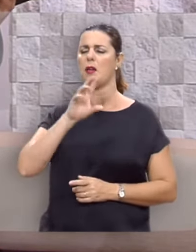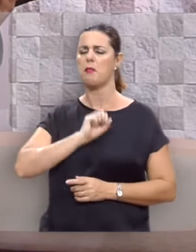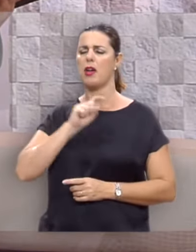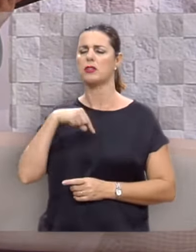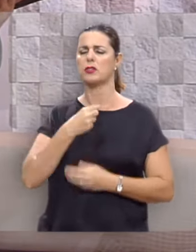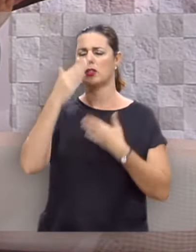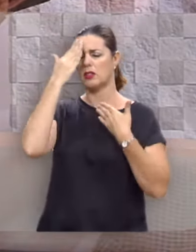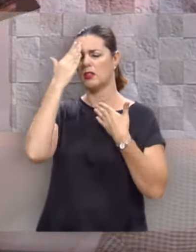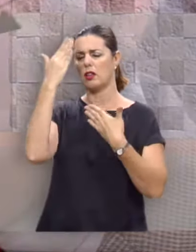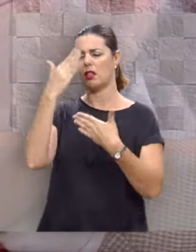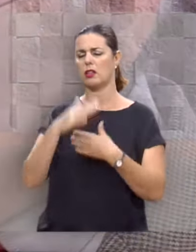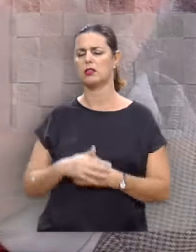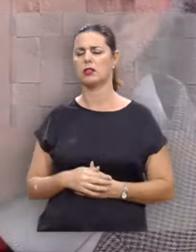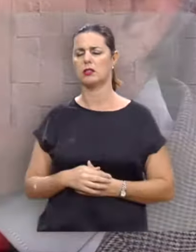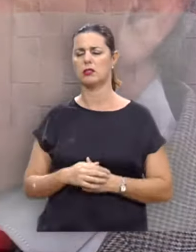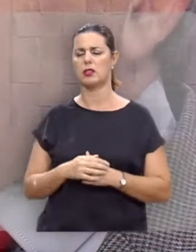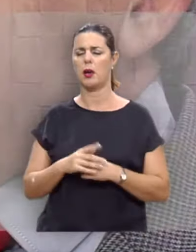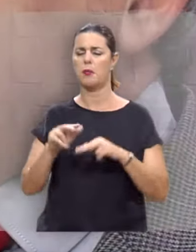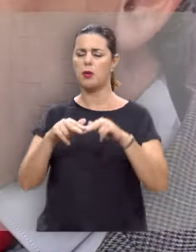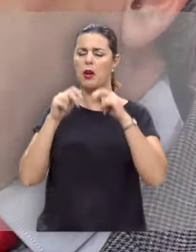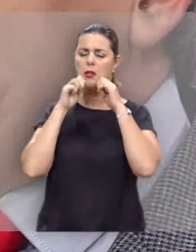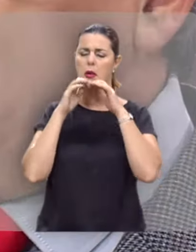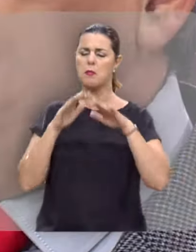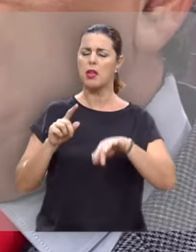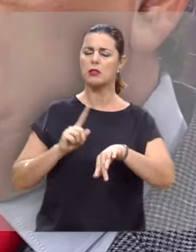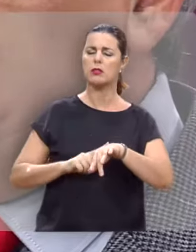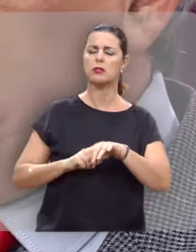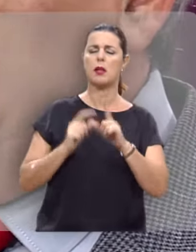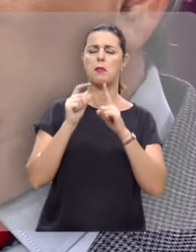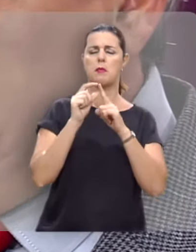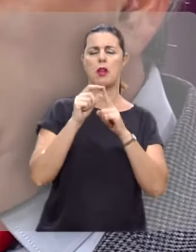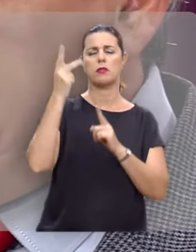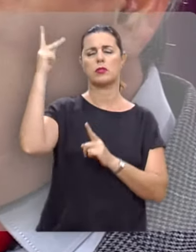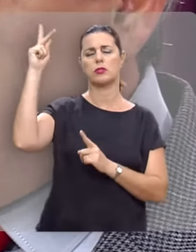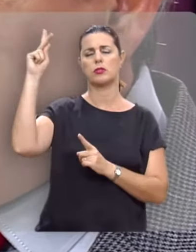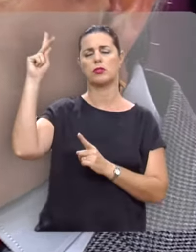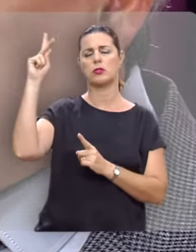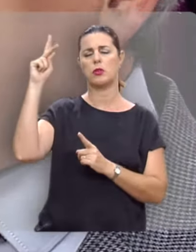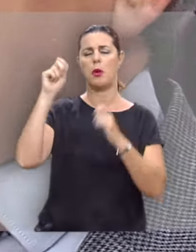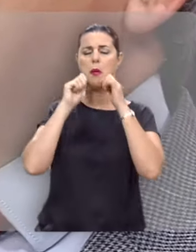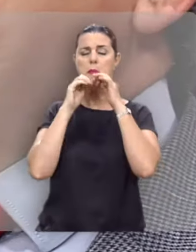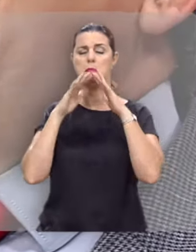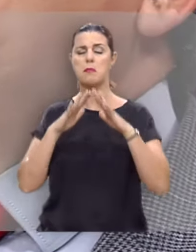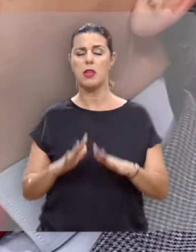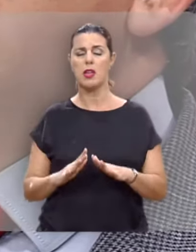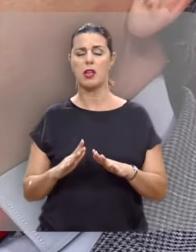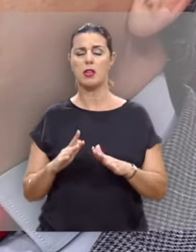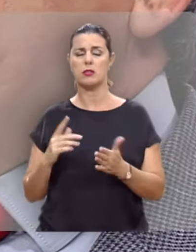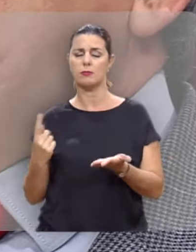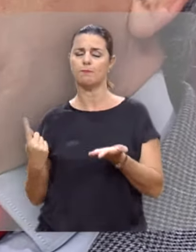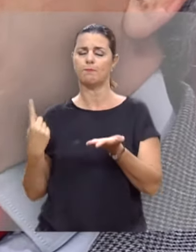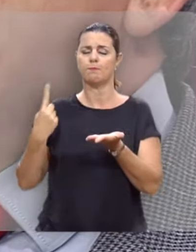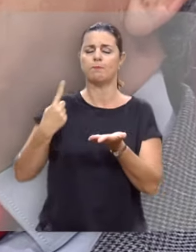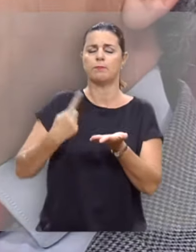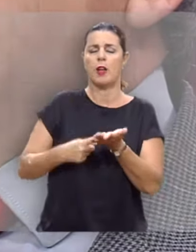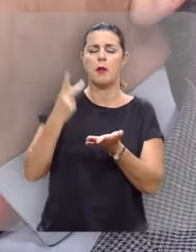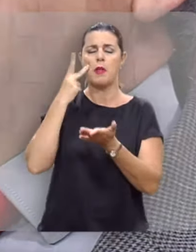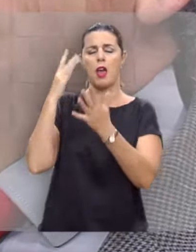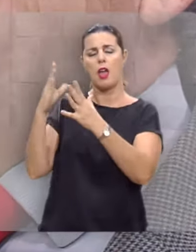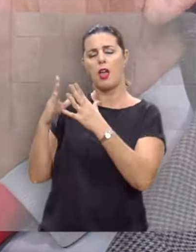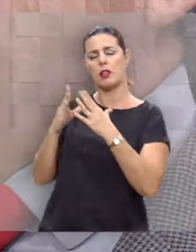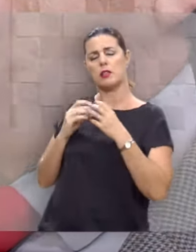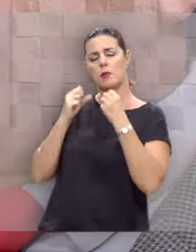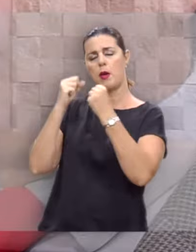te agradecemos a bênção de termos a tua palavra e a bênção de sermos desafiados para